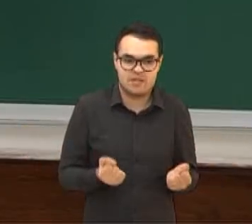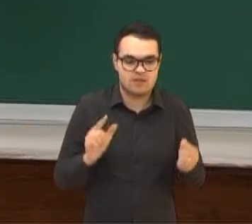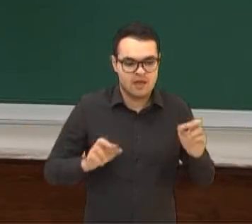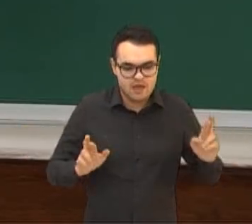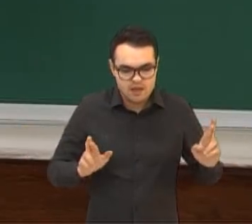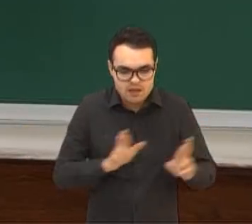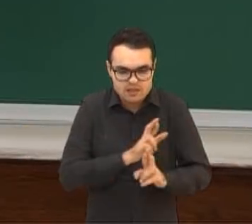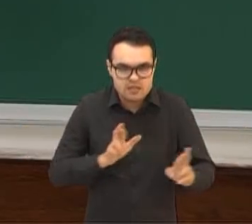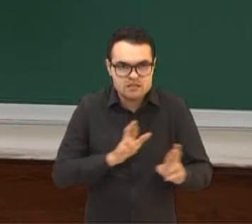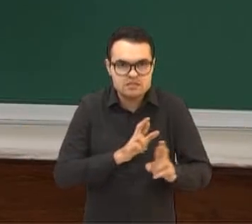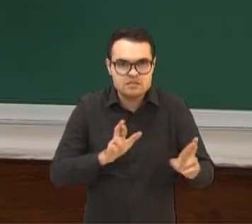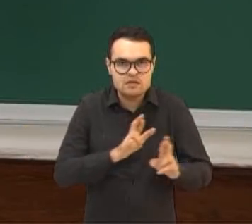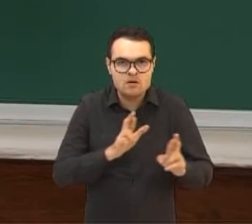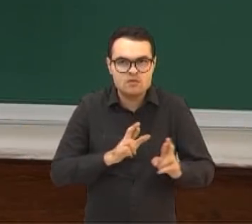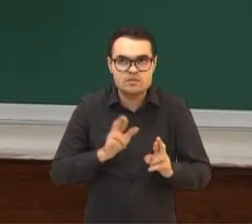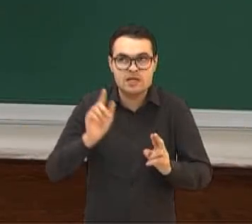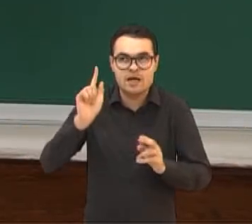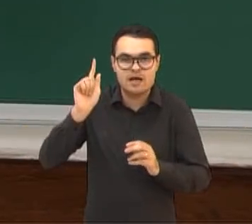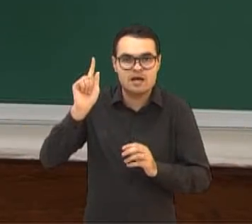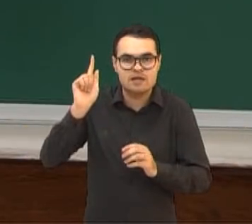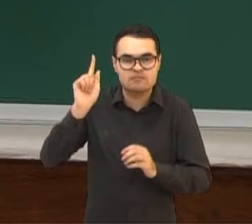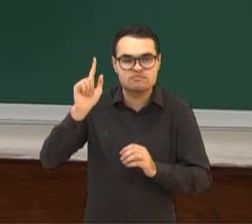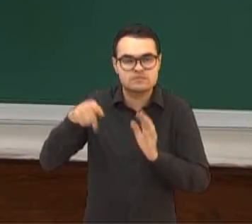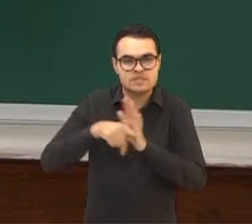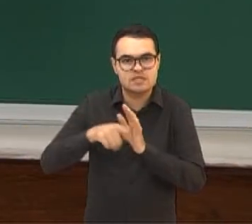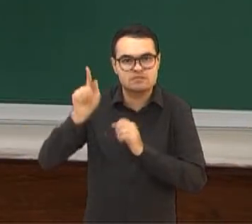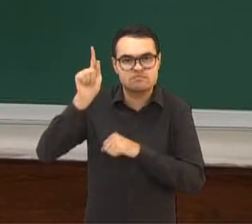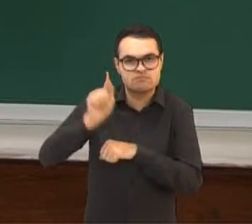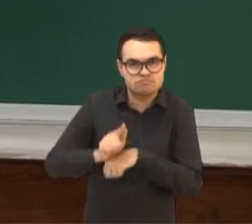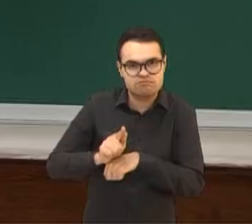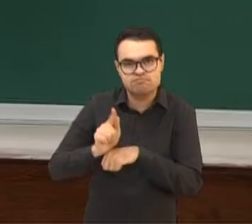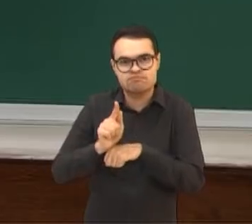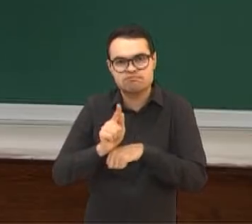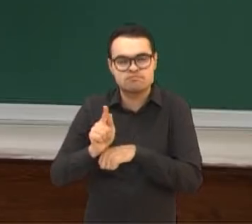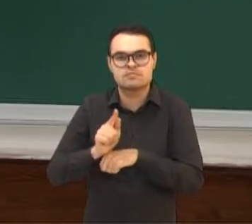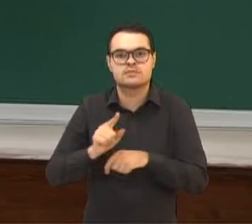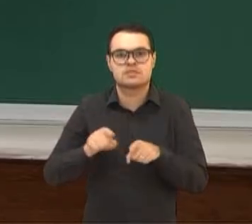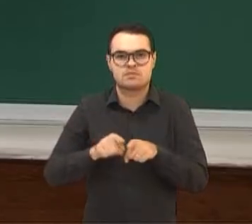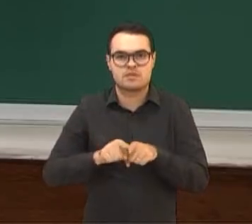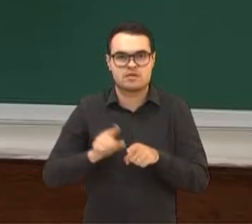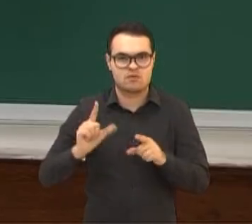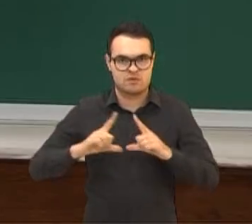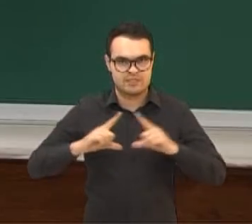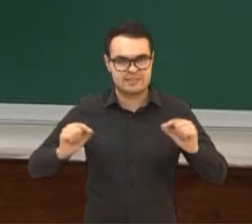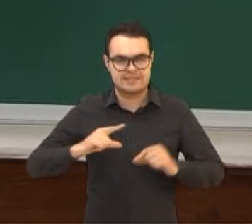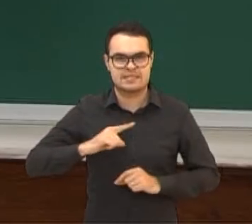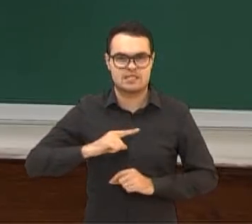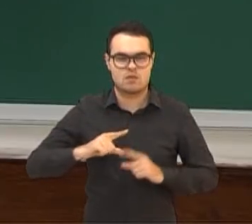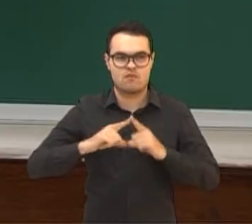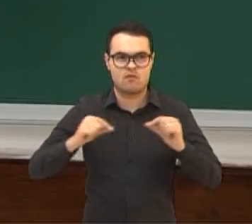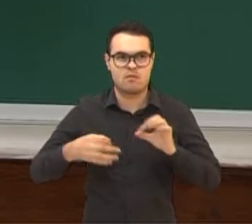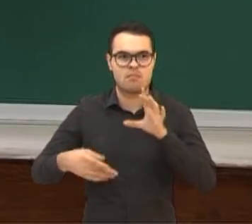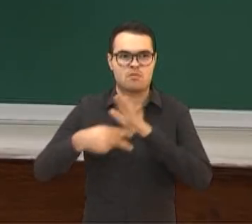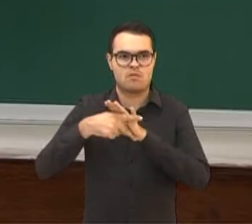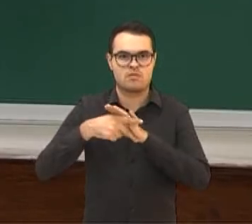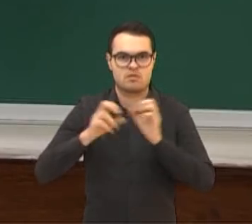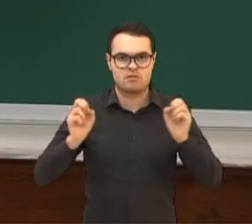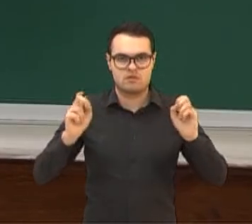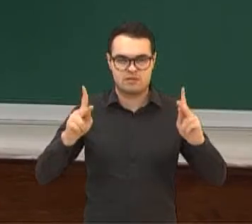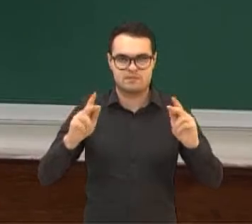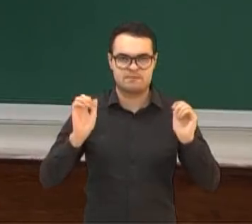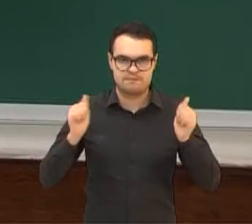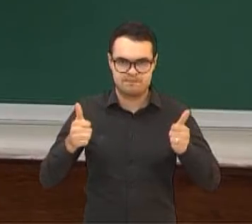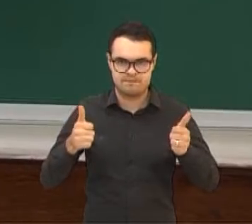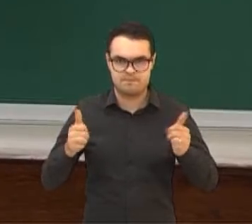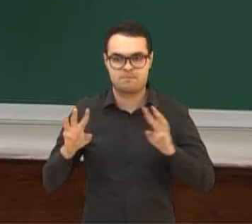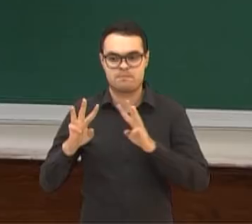lugar onde a massa se encontra e ela vem através de um cálculo que é P igual a M vezes G. Ok? A massa é a quantidade de matéria